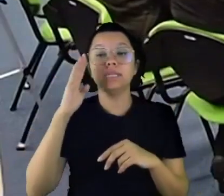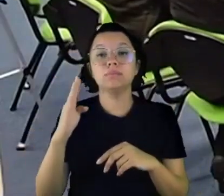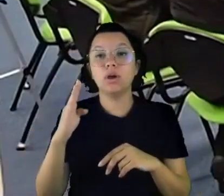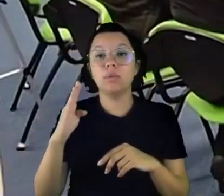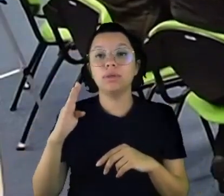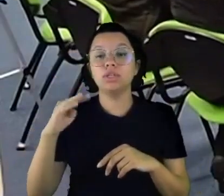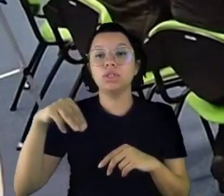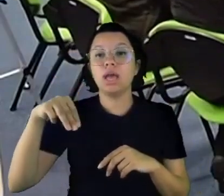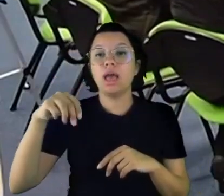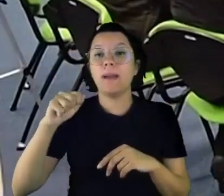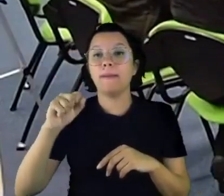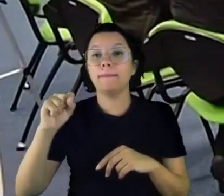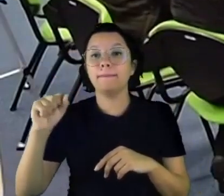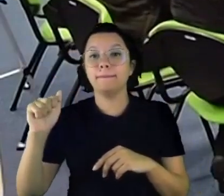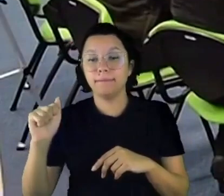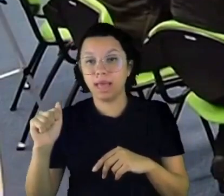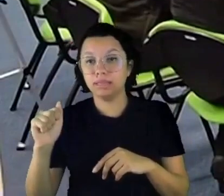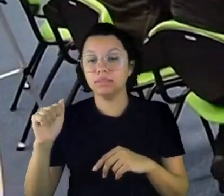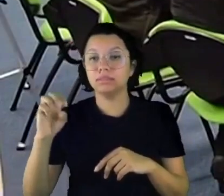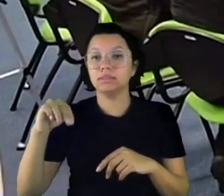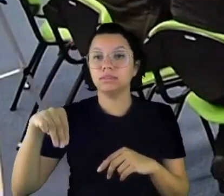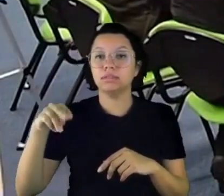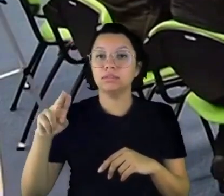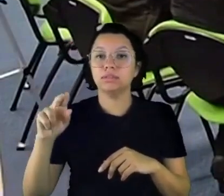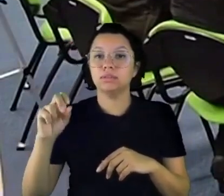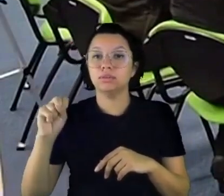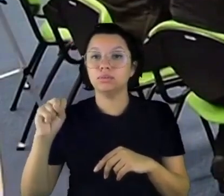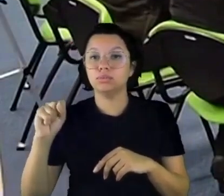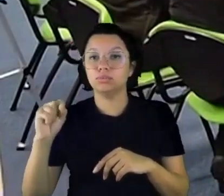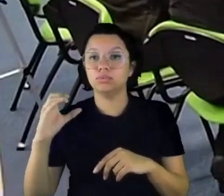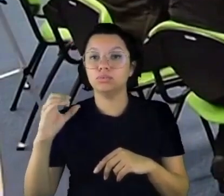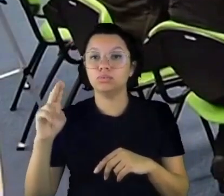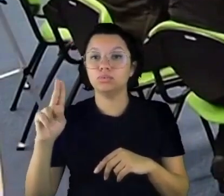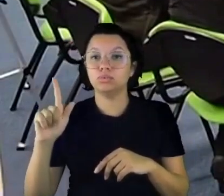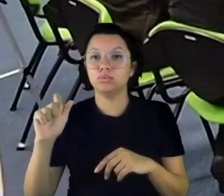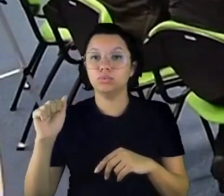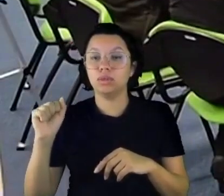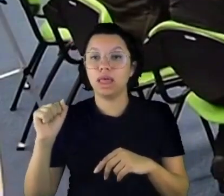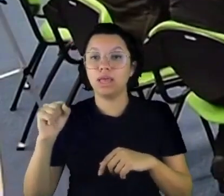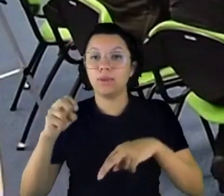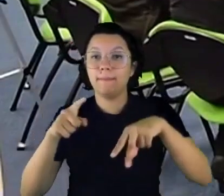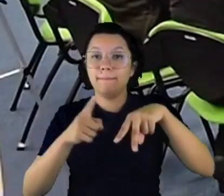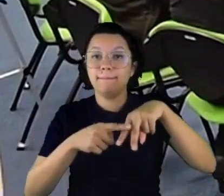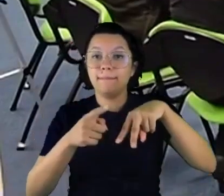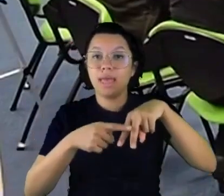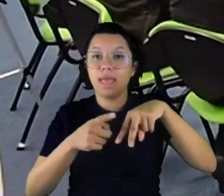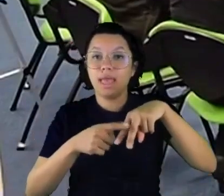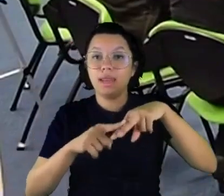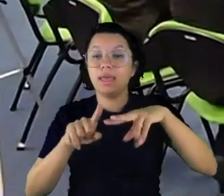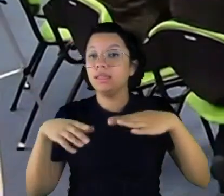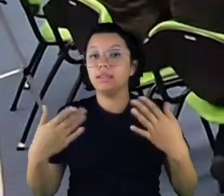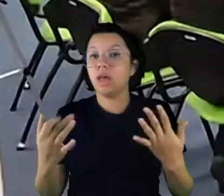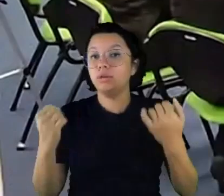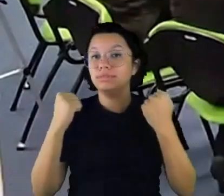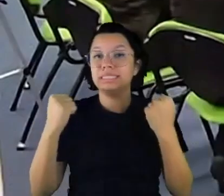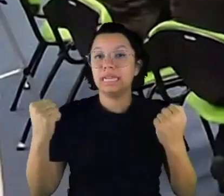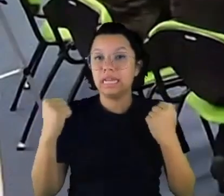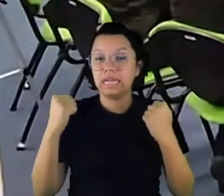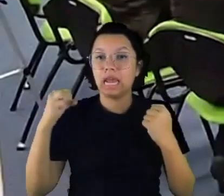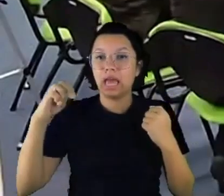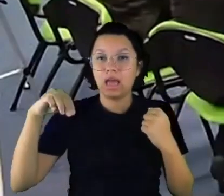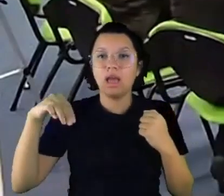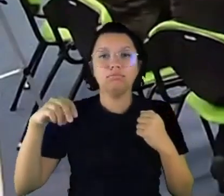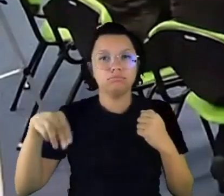perna, essa musculatura da coxa. Então, treinar de forma assim, musculação mesmo, que eu estou